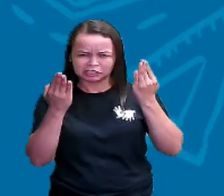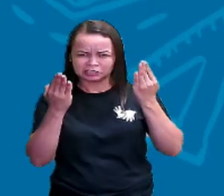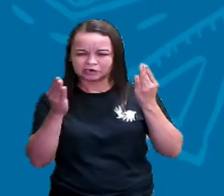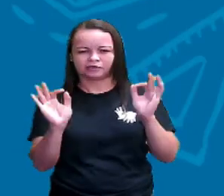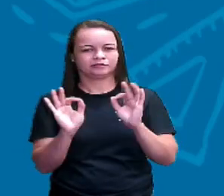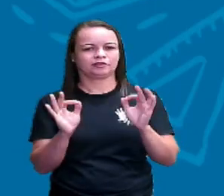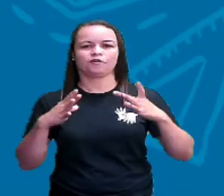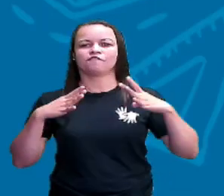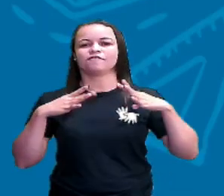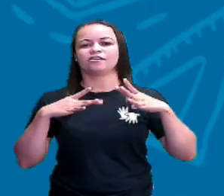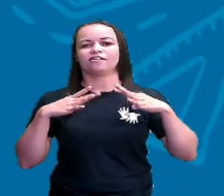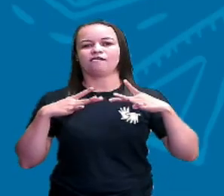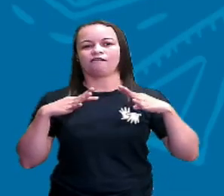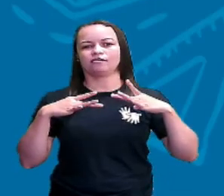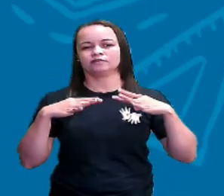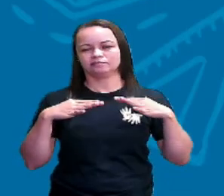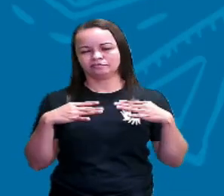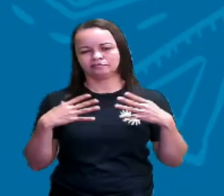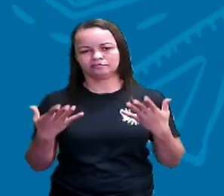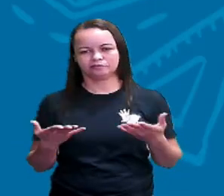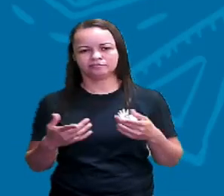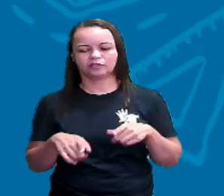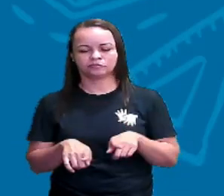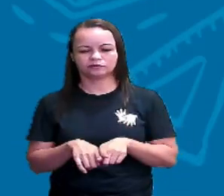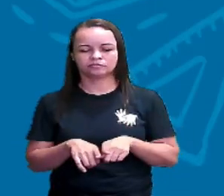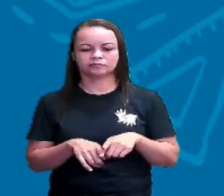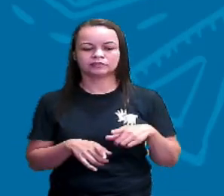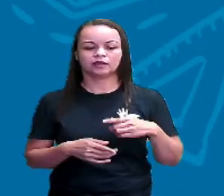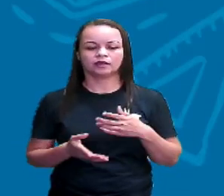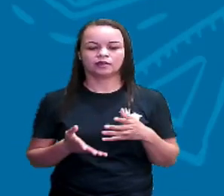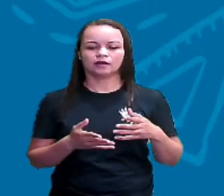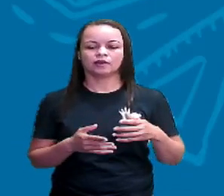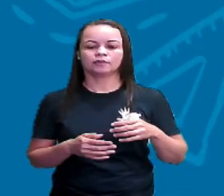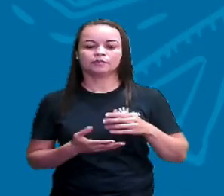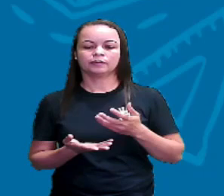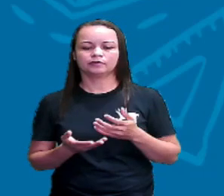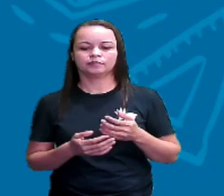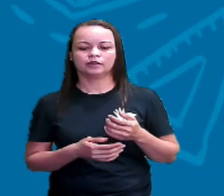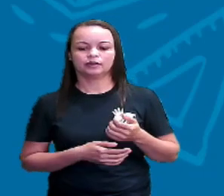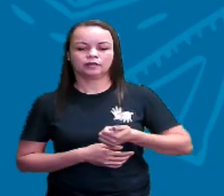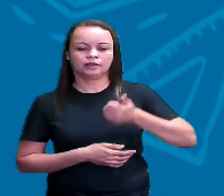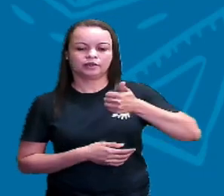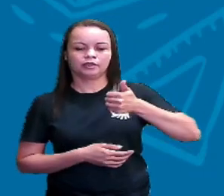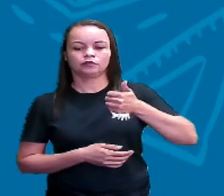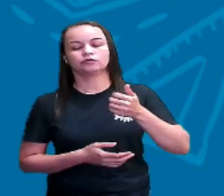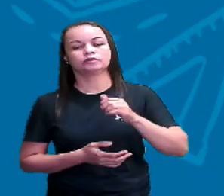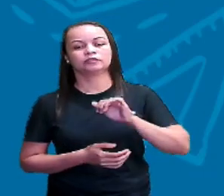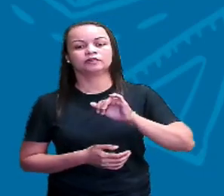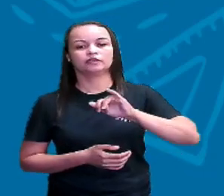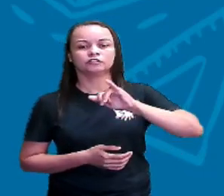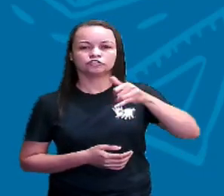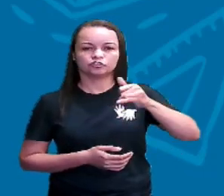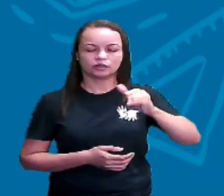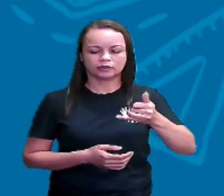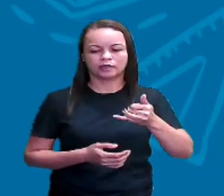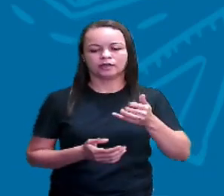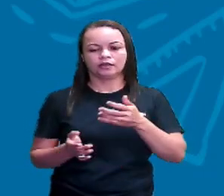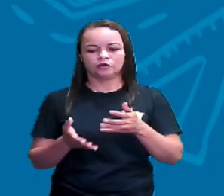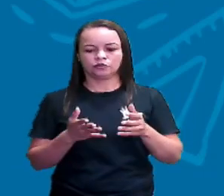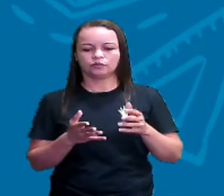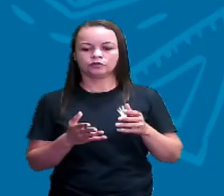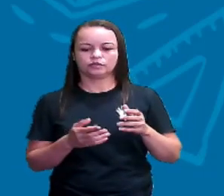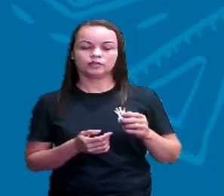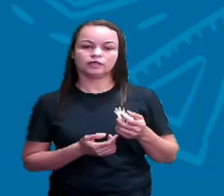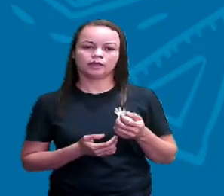são os feriados. Então a gente tem 1º de enero, que é Ano Novo, que é igual ao